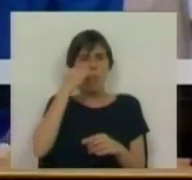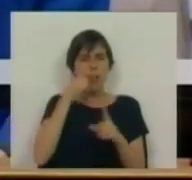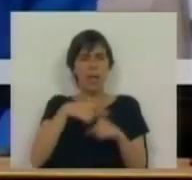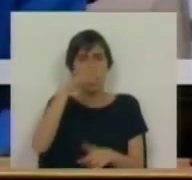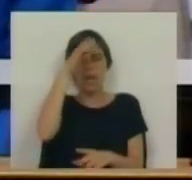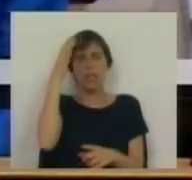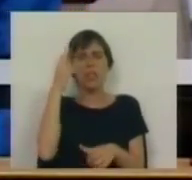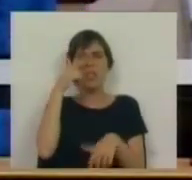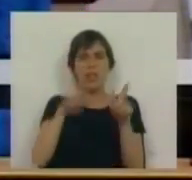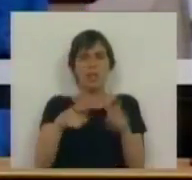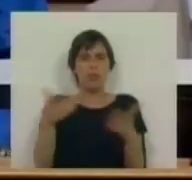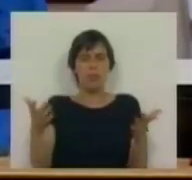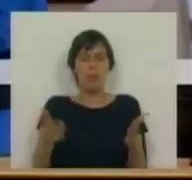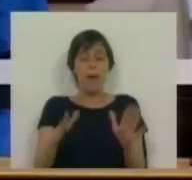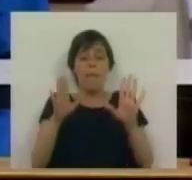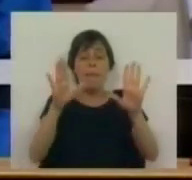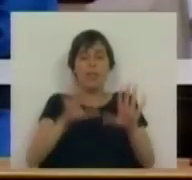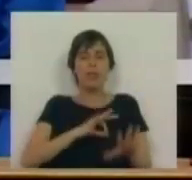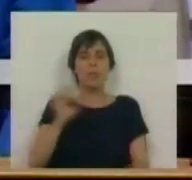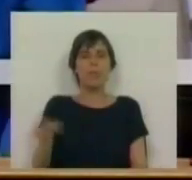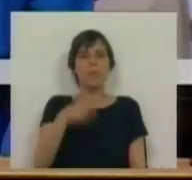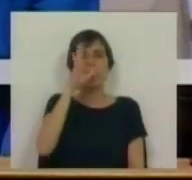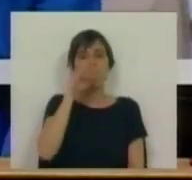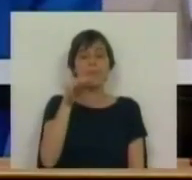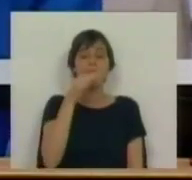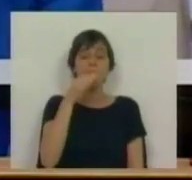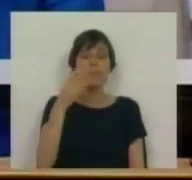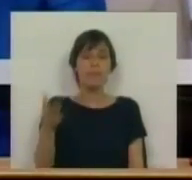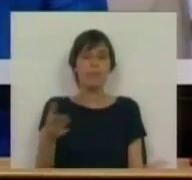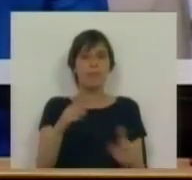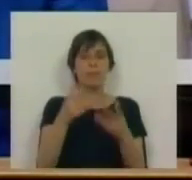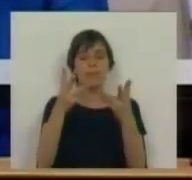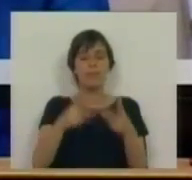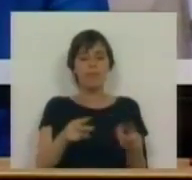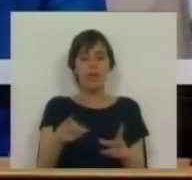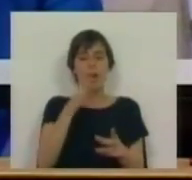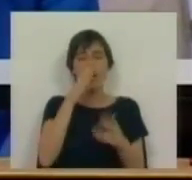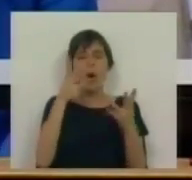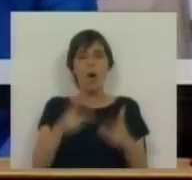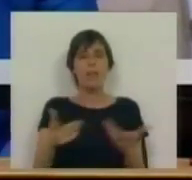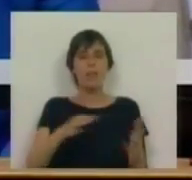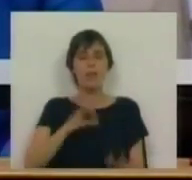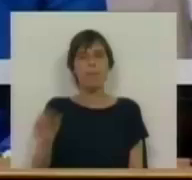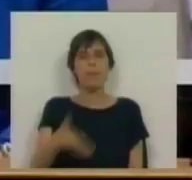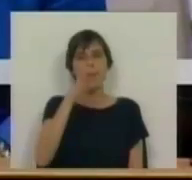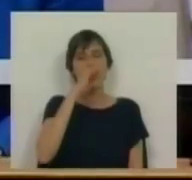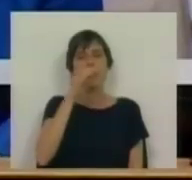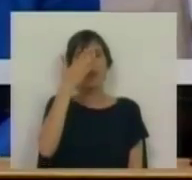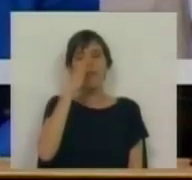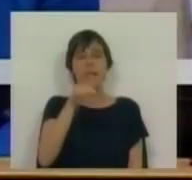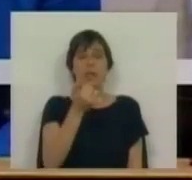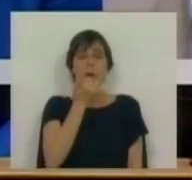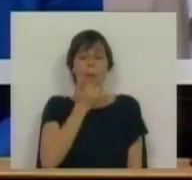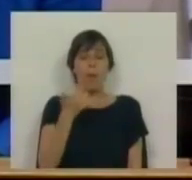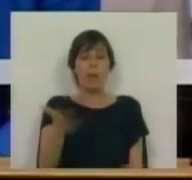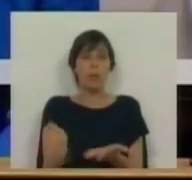à inteligência das pessoas. Mas bem, Sr. Primeiro-Ministro, hoje falamos da execução orçamental. O Sr. Primeiro-Ministro parece estar contente